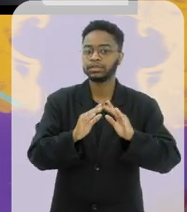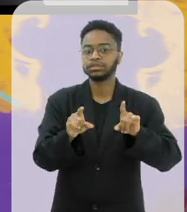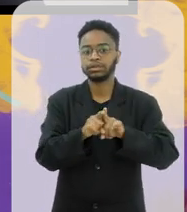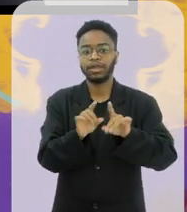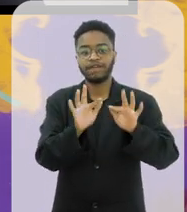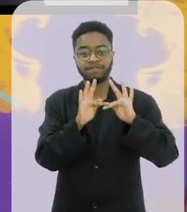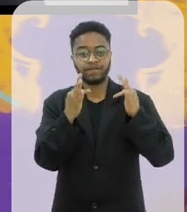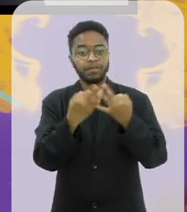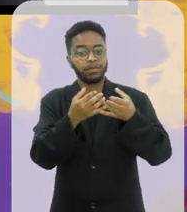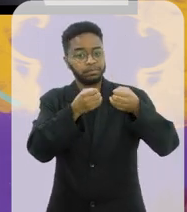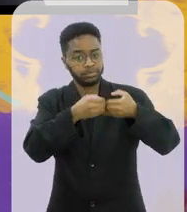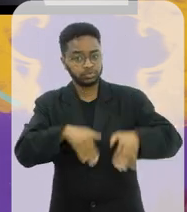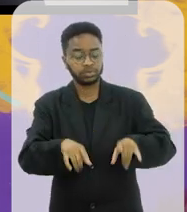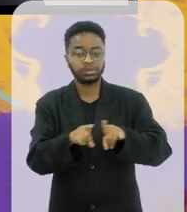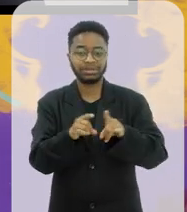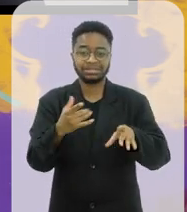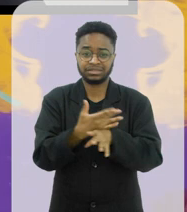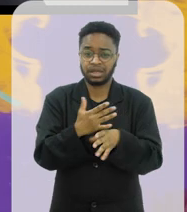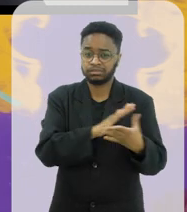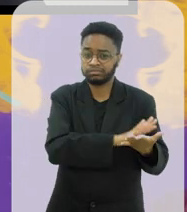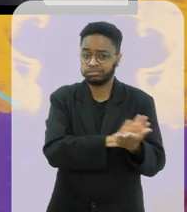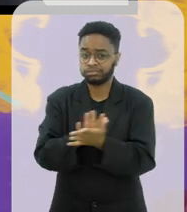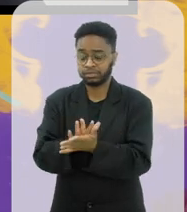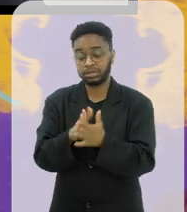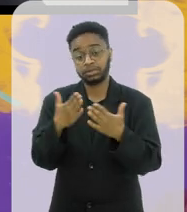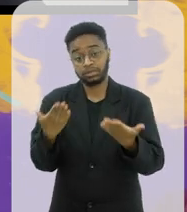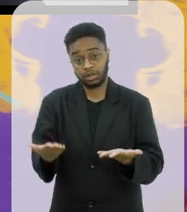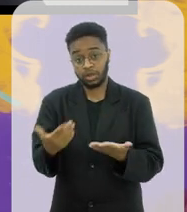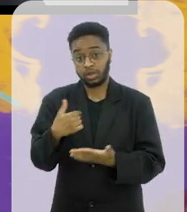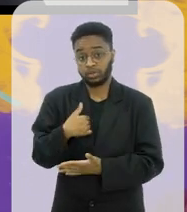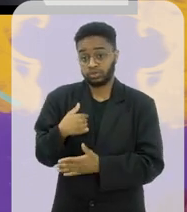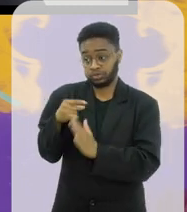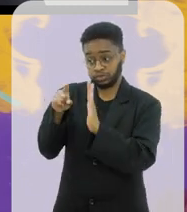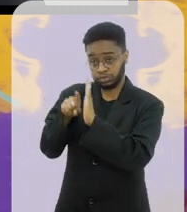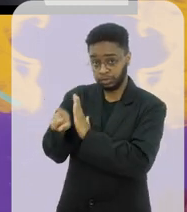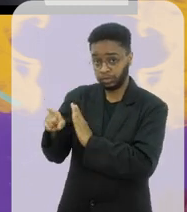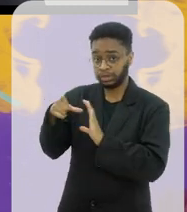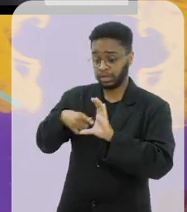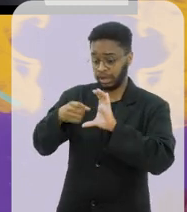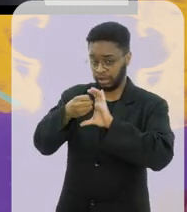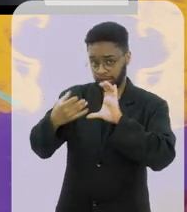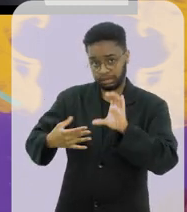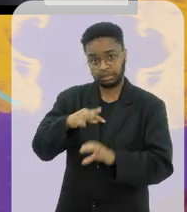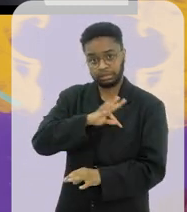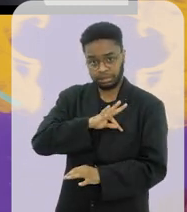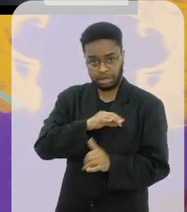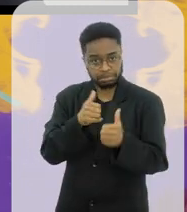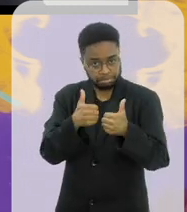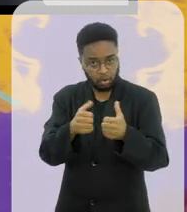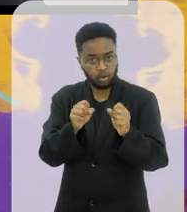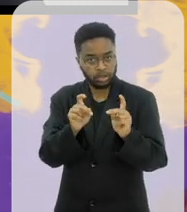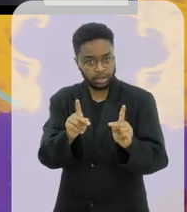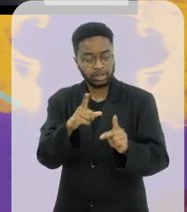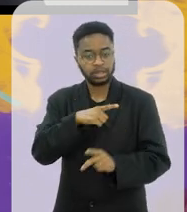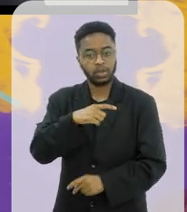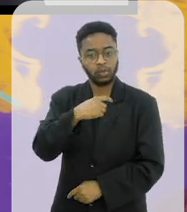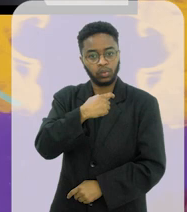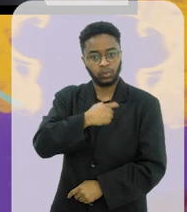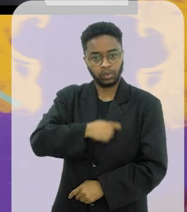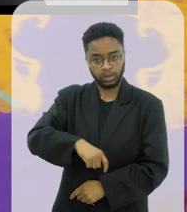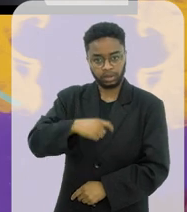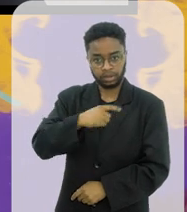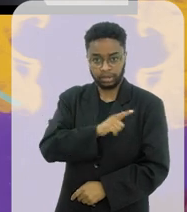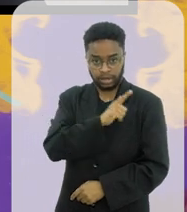foram totalmente devastados. Aí eu falo para você, além do aspecto técnico que o Grêmio, o Inter e